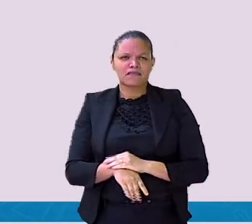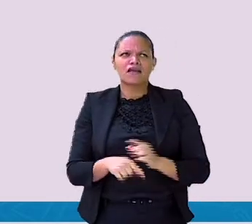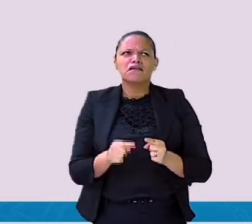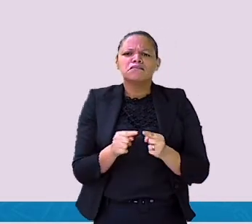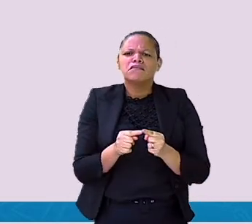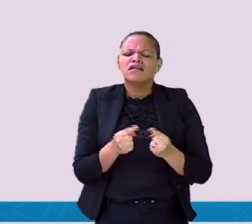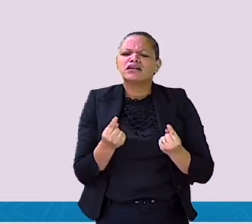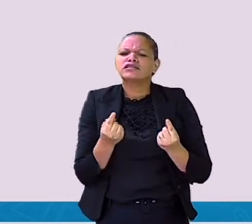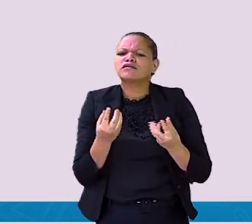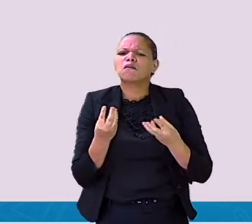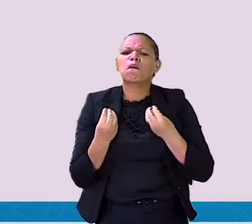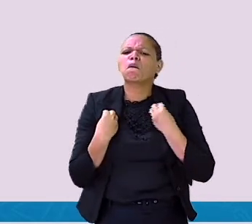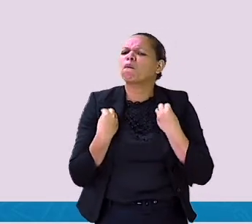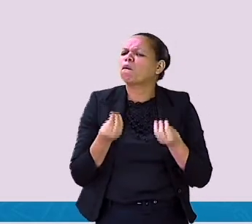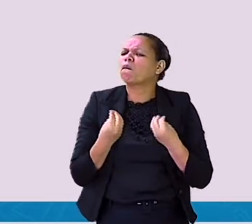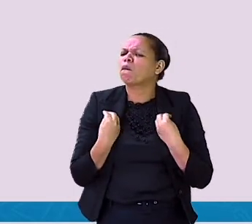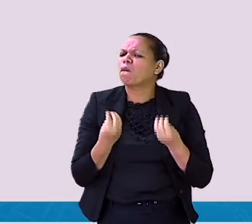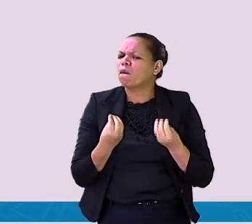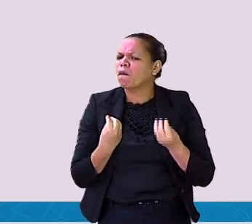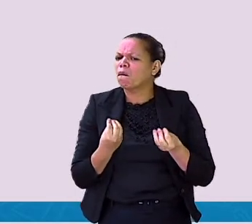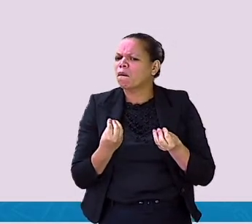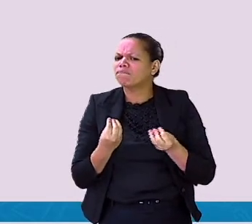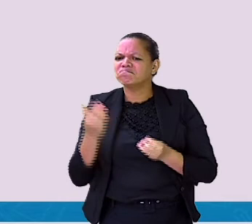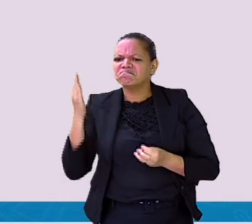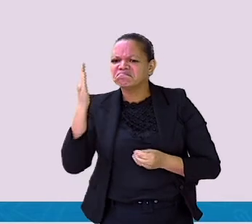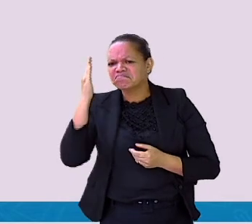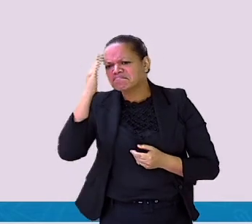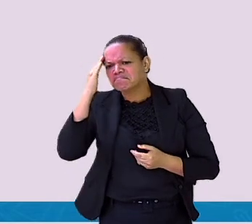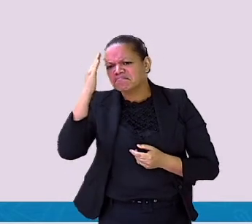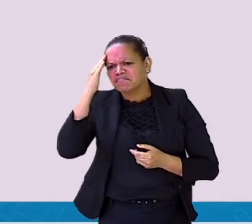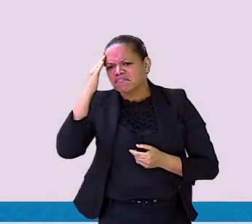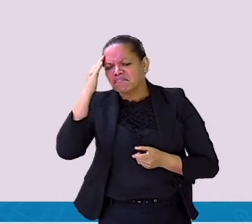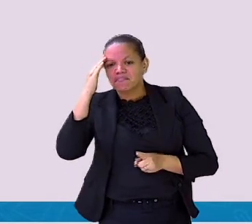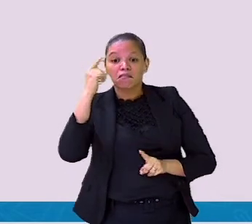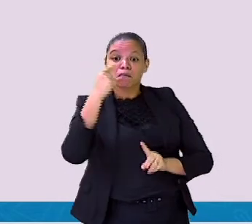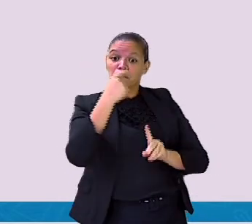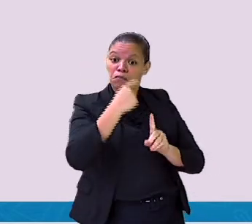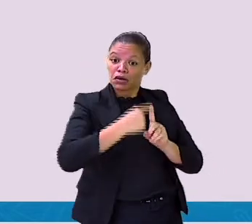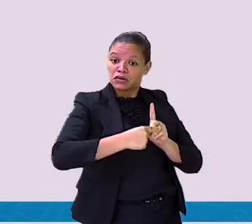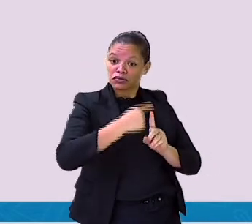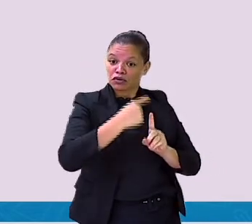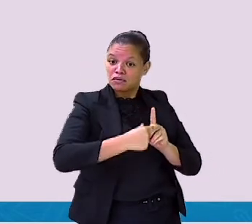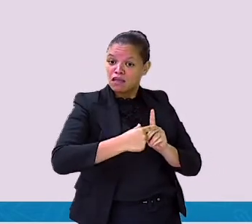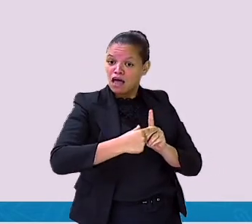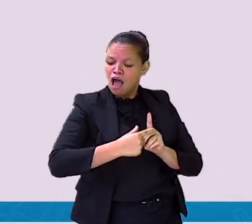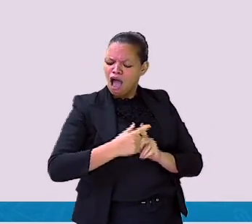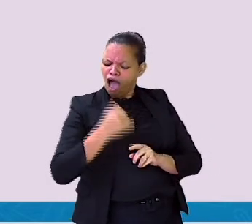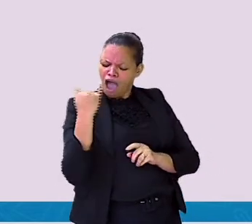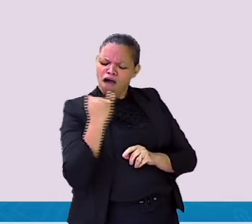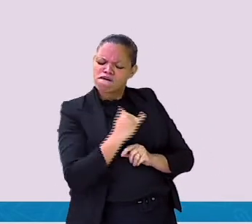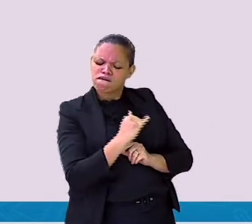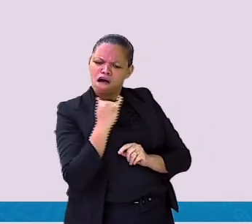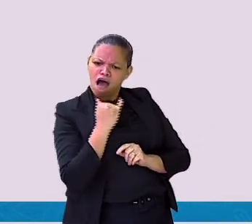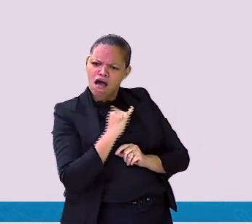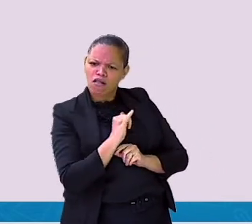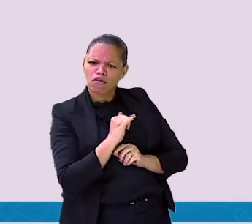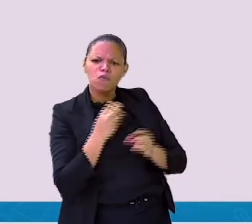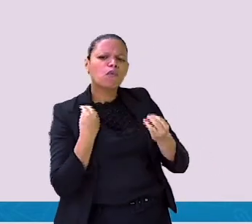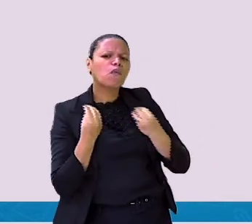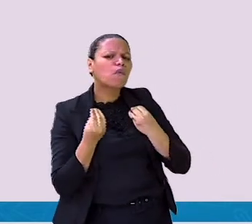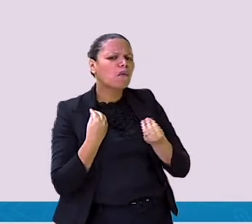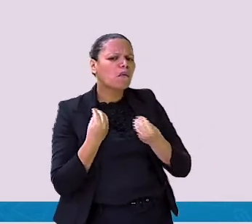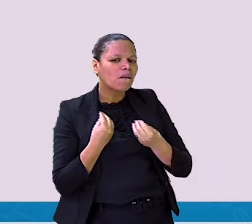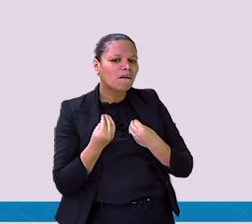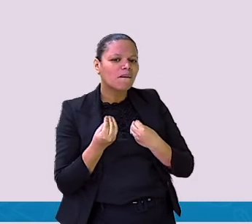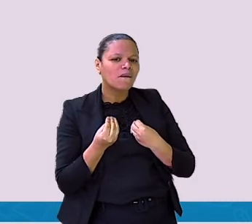É justamente o assunto que nós vamos entrar aqui. Nós conheceremos hoje 2 sinais de pontuação. O